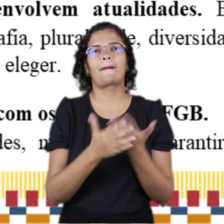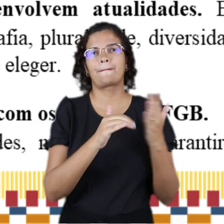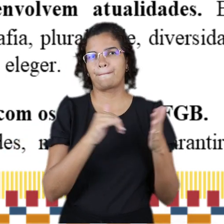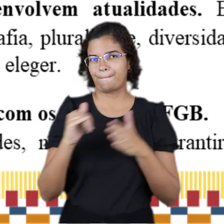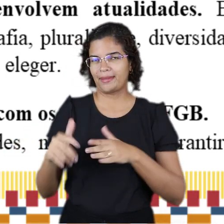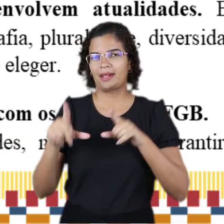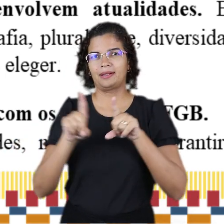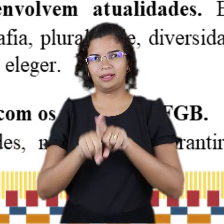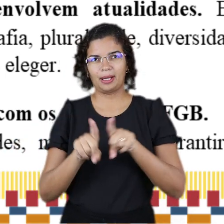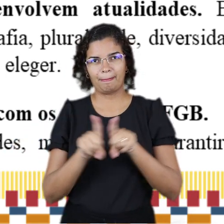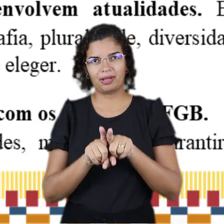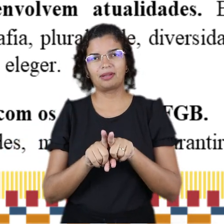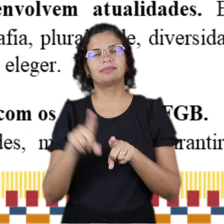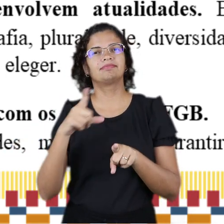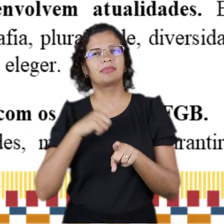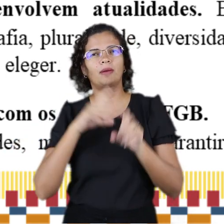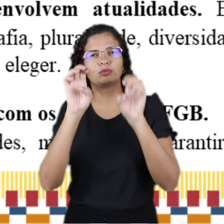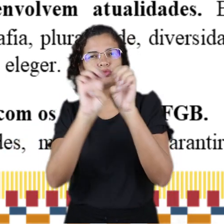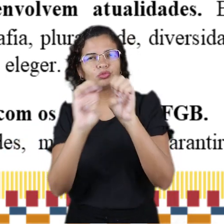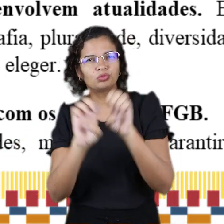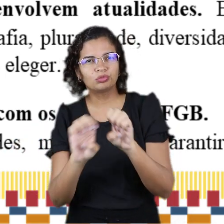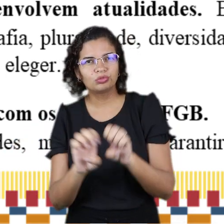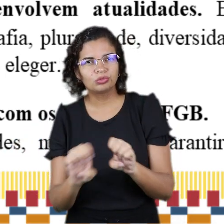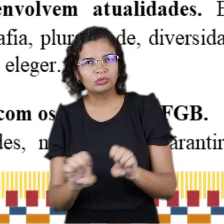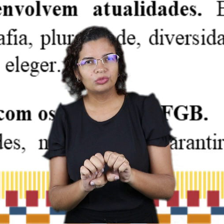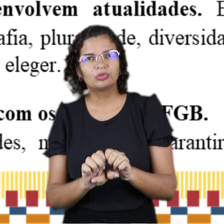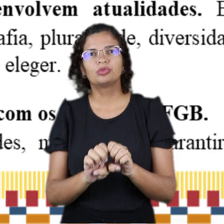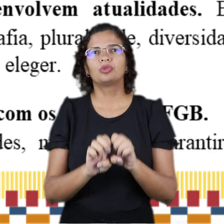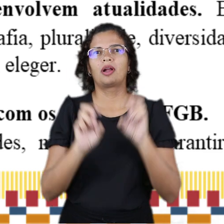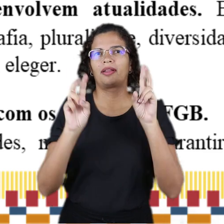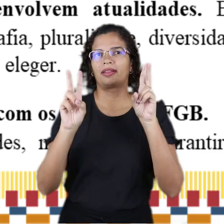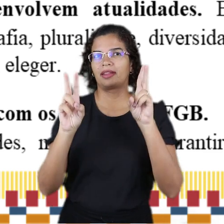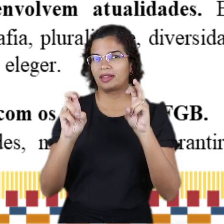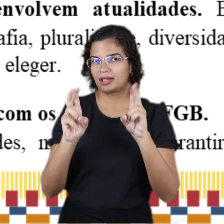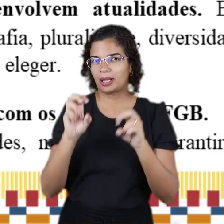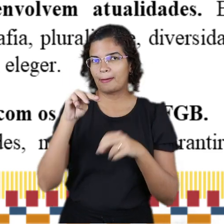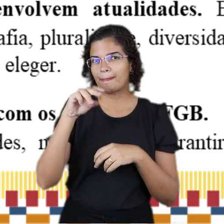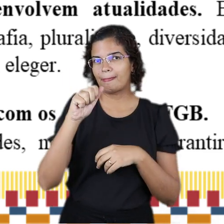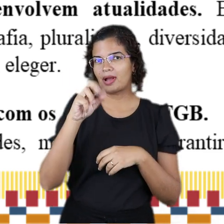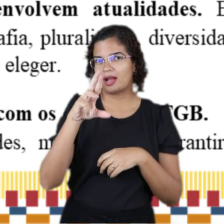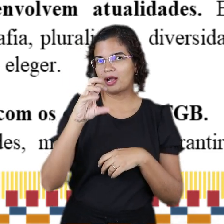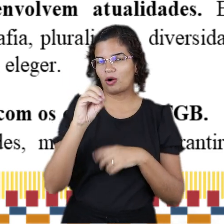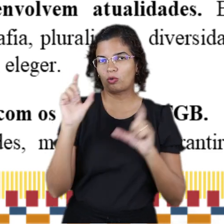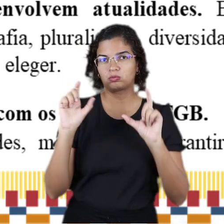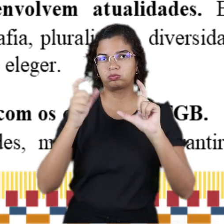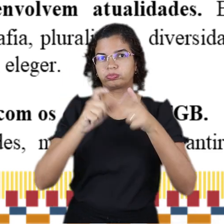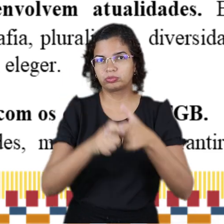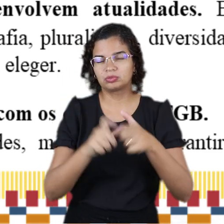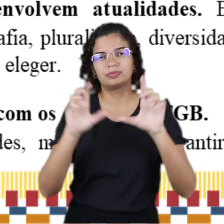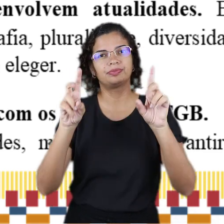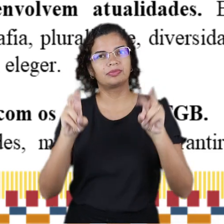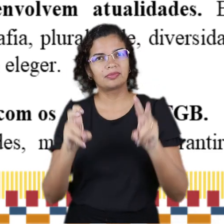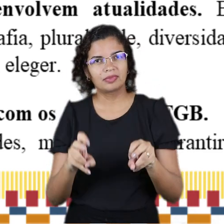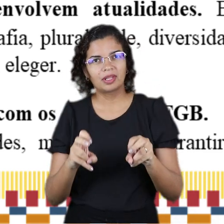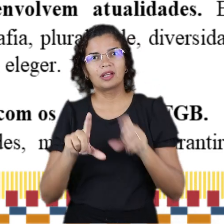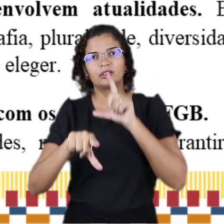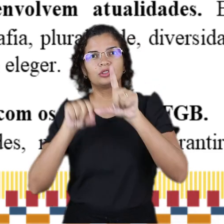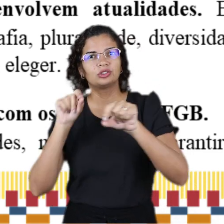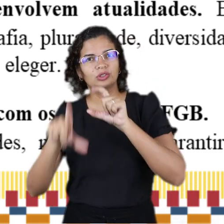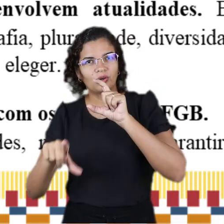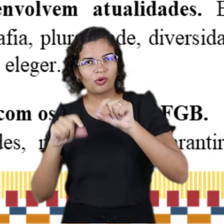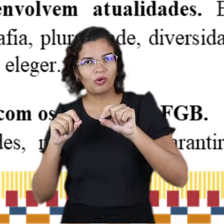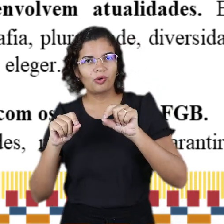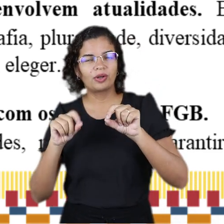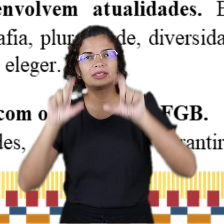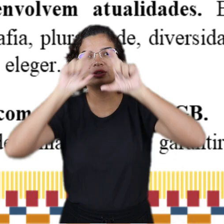docente, né, de qual professor poderá ministrar esse itinerário formativo. Então, se eu tenho no itinerário de ciências humanas e